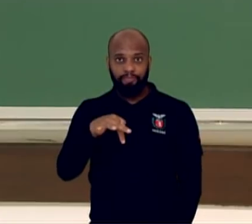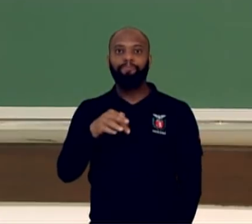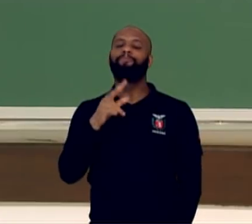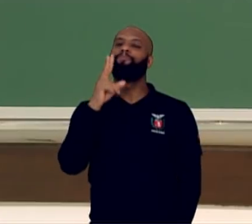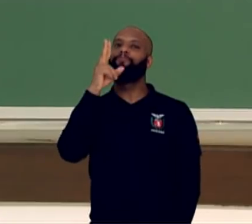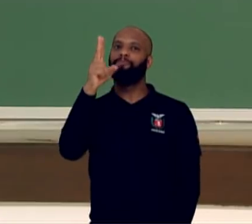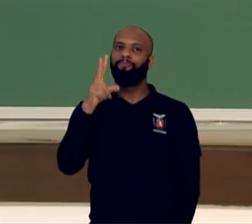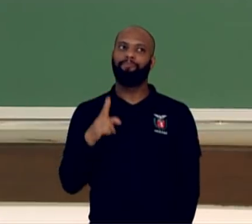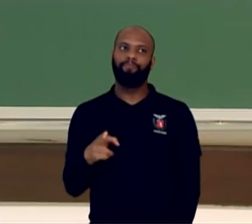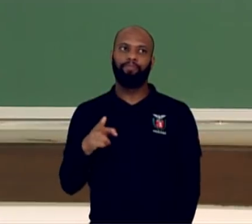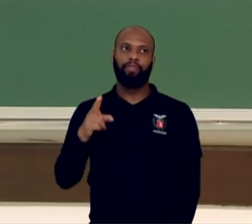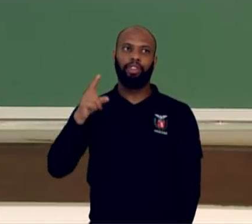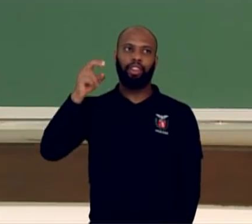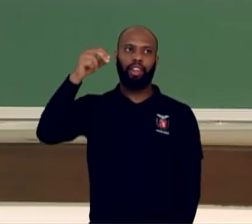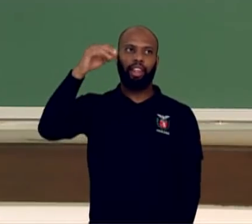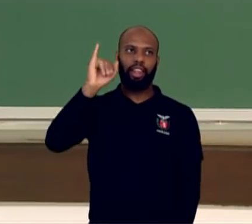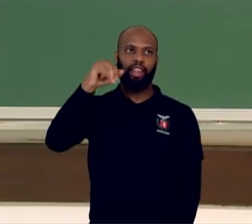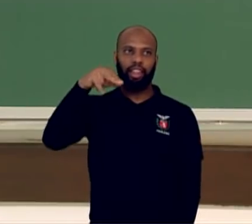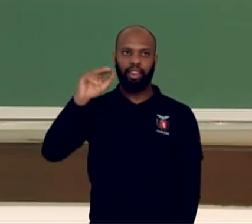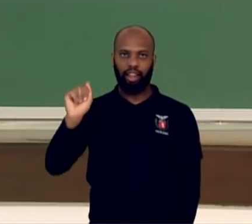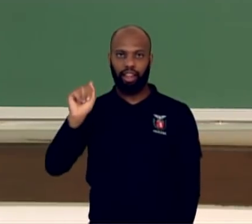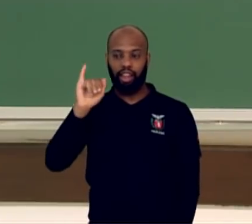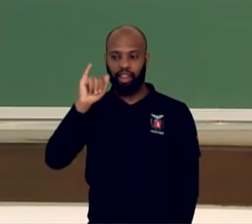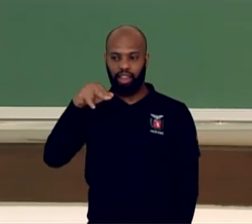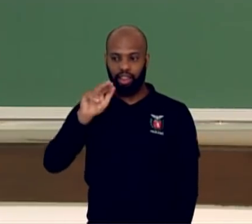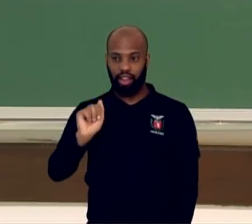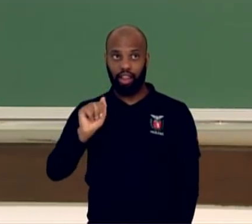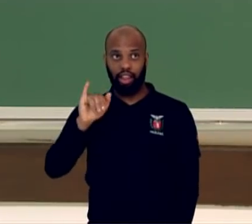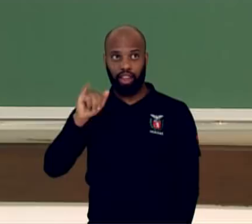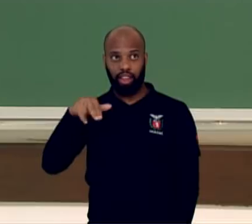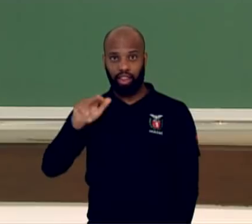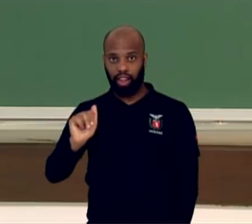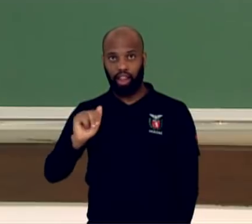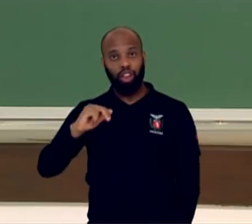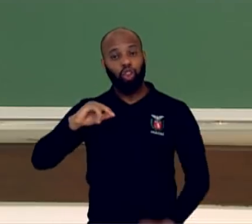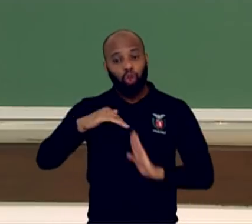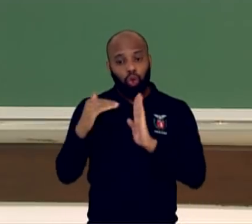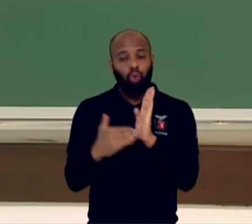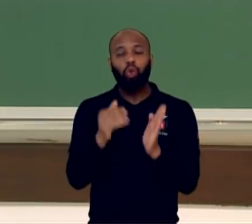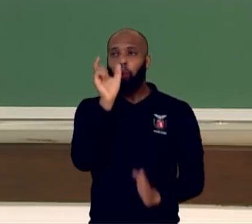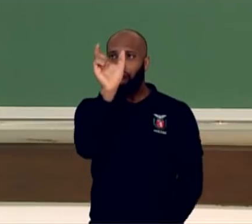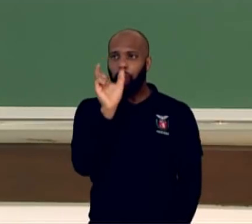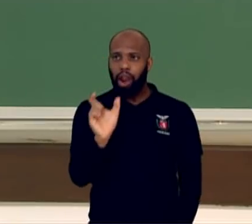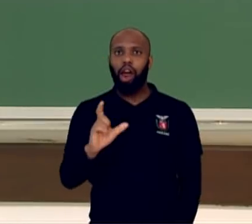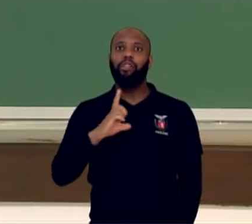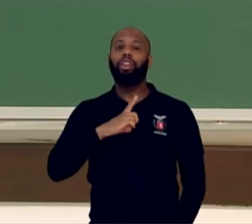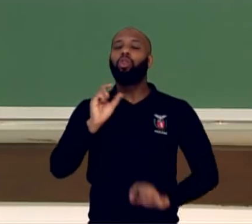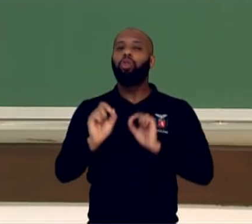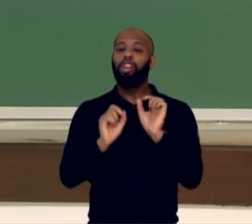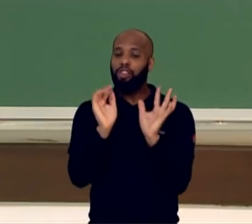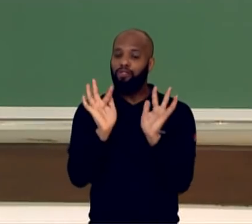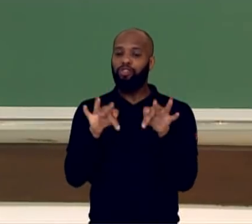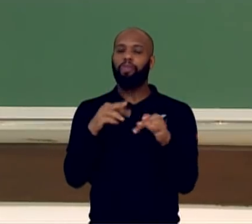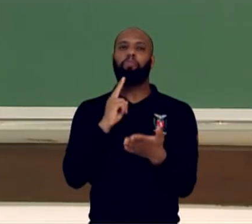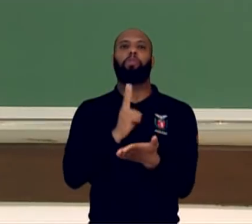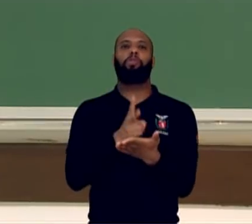Ó, menina, pequenina, bailarina. Fácil, né? Então, isso é a rima.